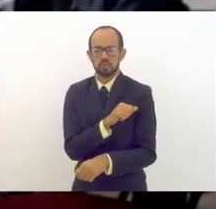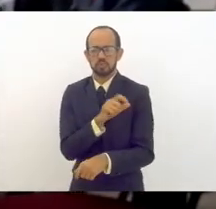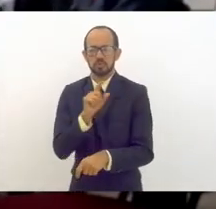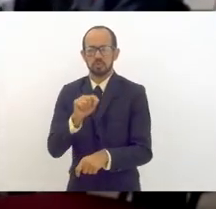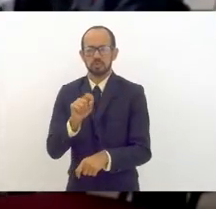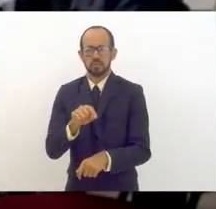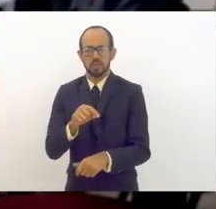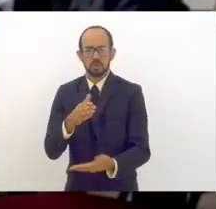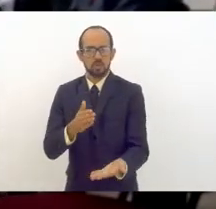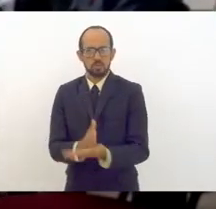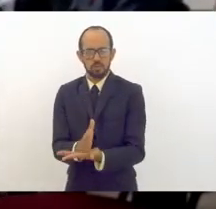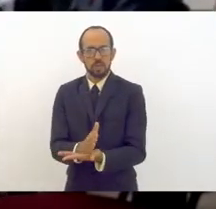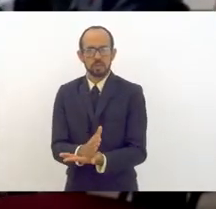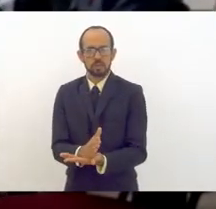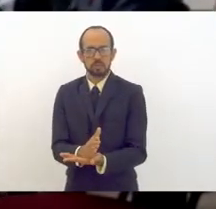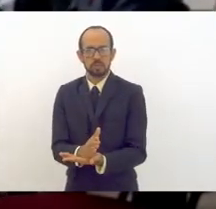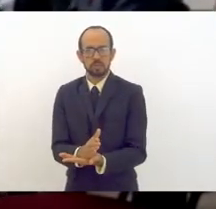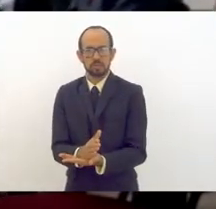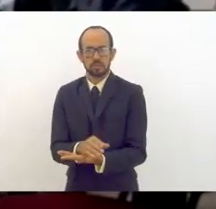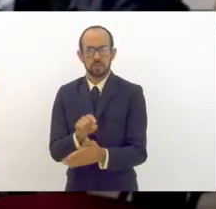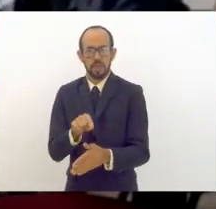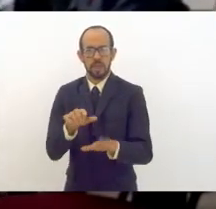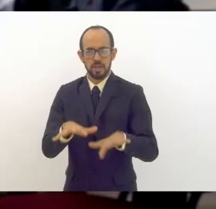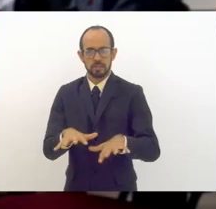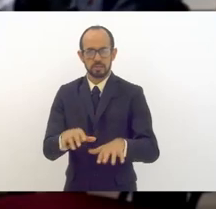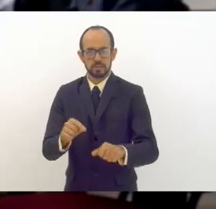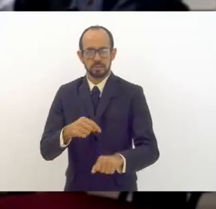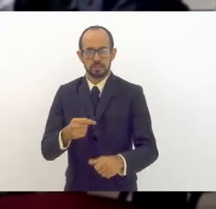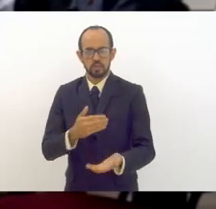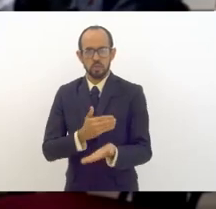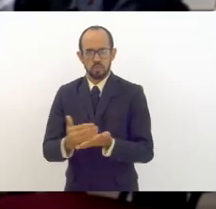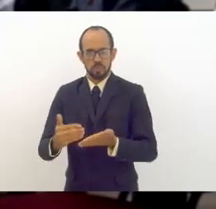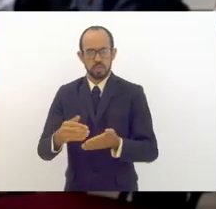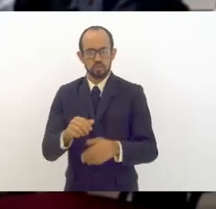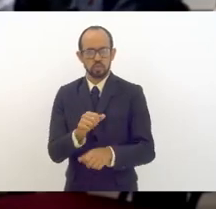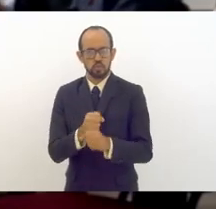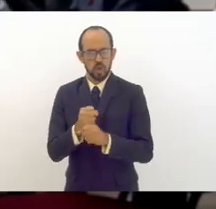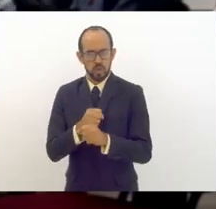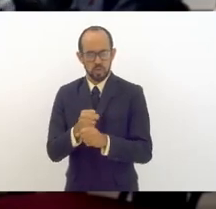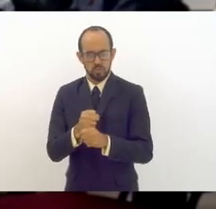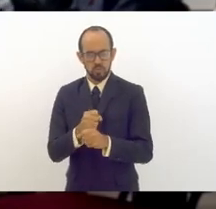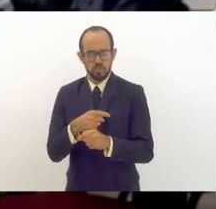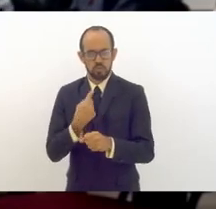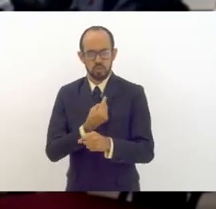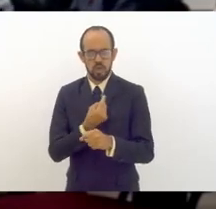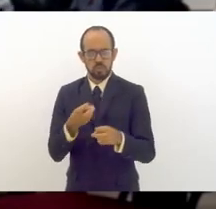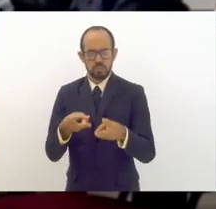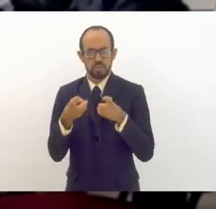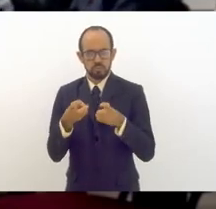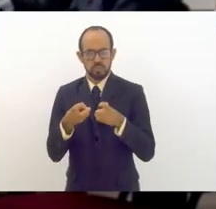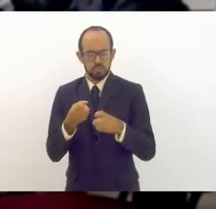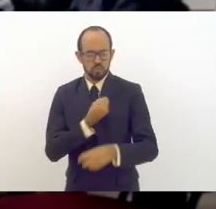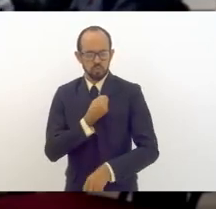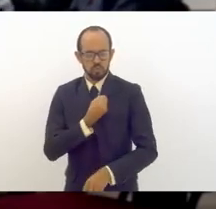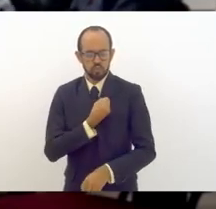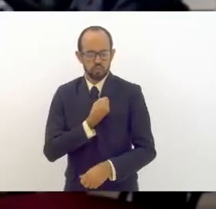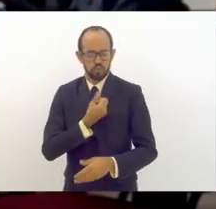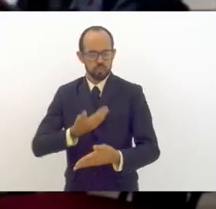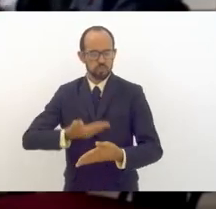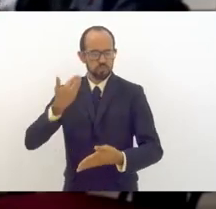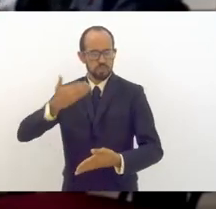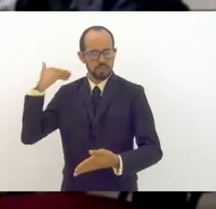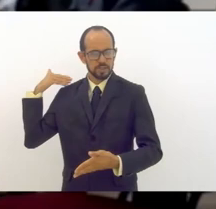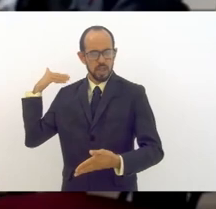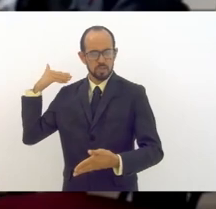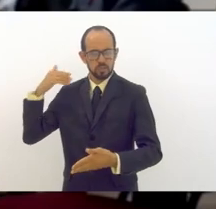no aprovado. E foi de olho nisso que desde o início do ano, a gente, olhando para os indicadores pregressos,